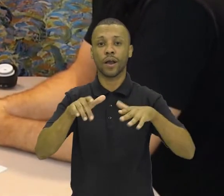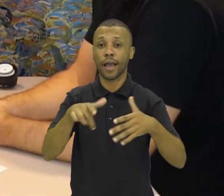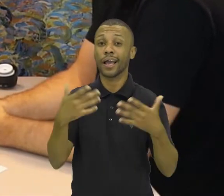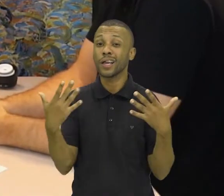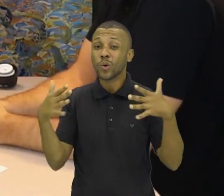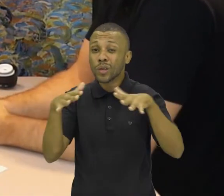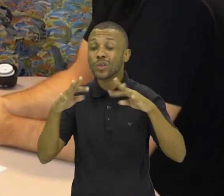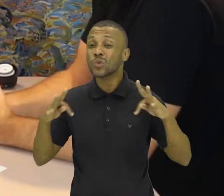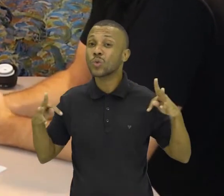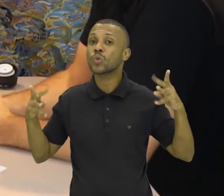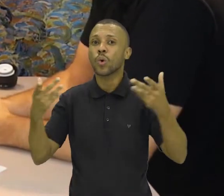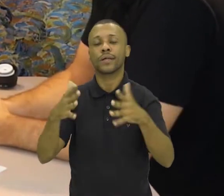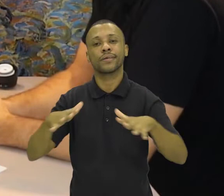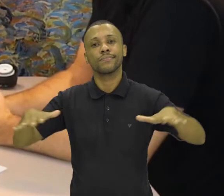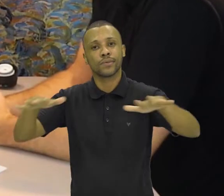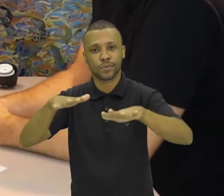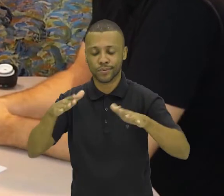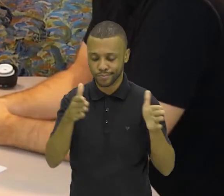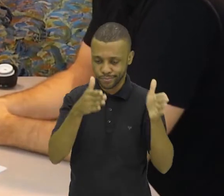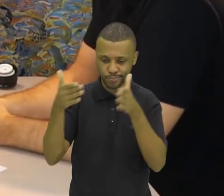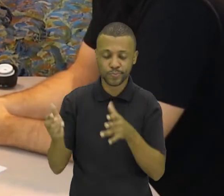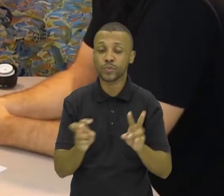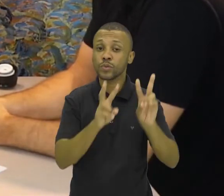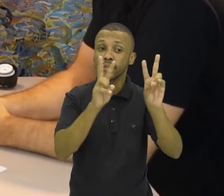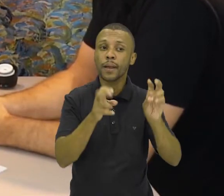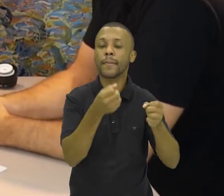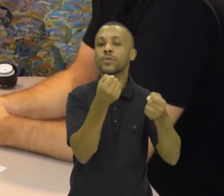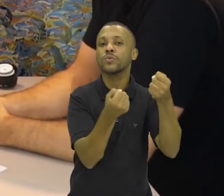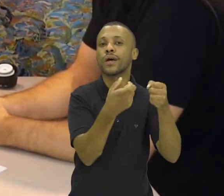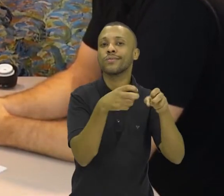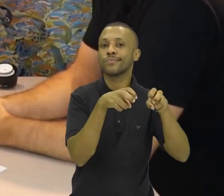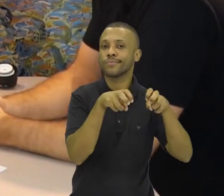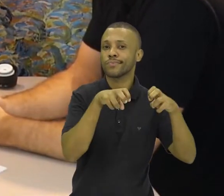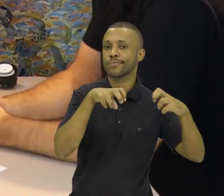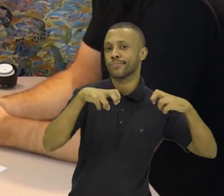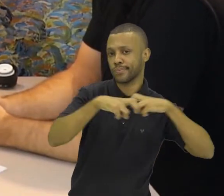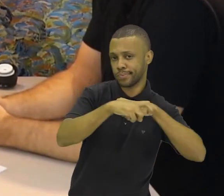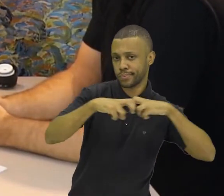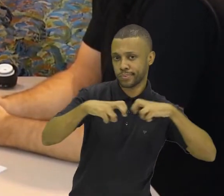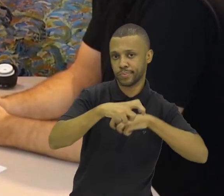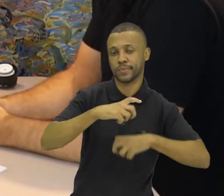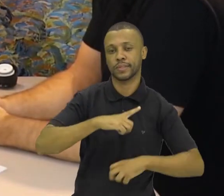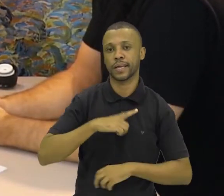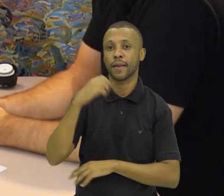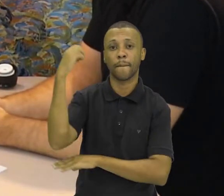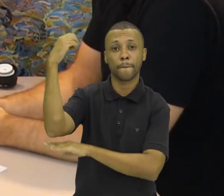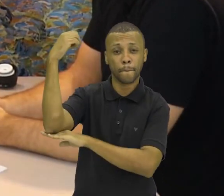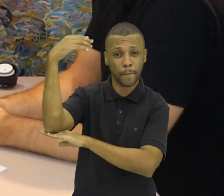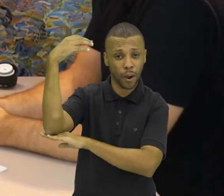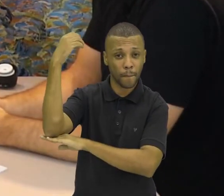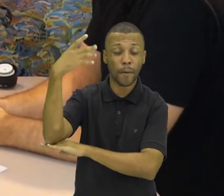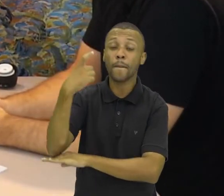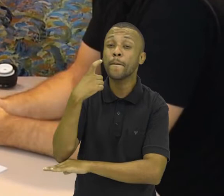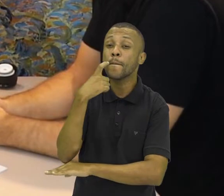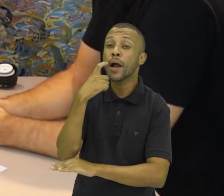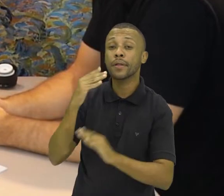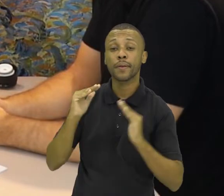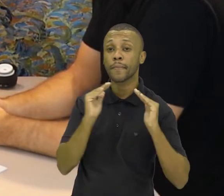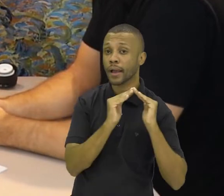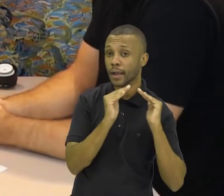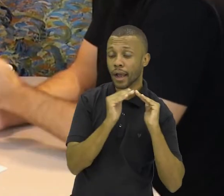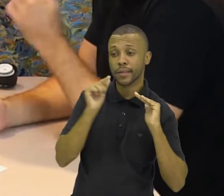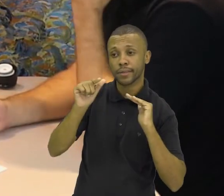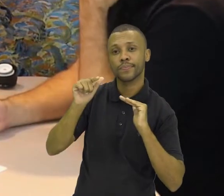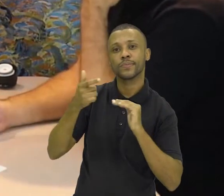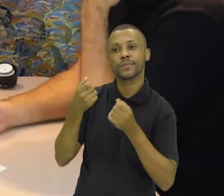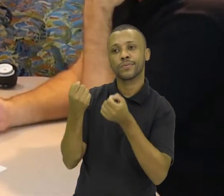que o mundo pense. Tá? Ao falar em trânsito, voltando ao nosso foco, tem um semáforo ali pertinho da minha casa